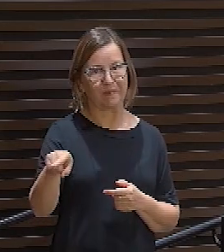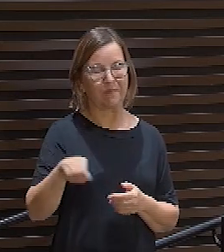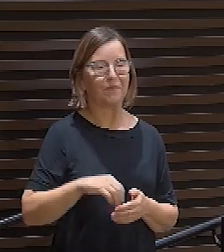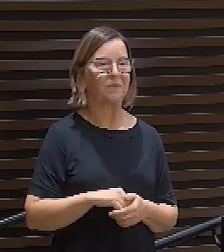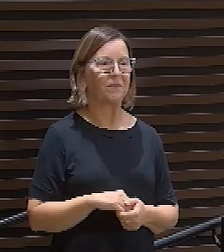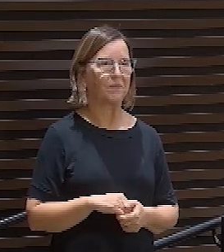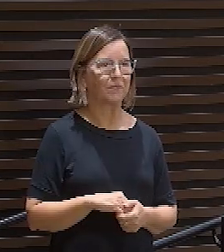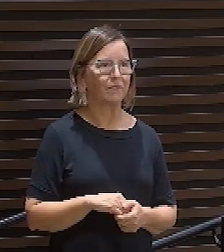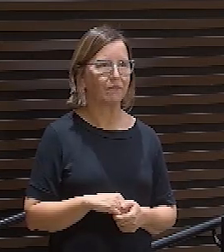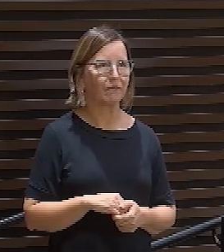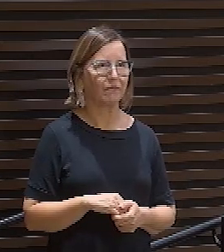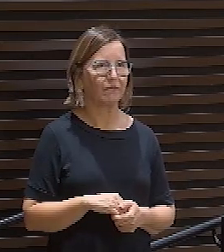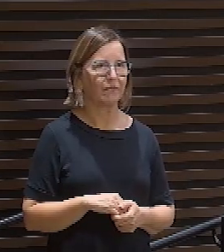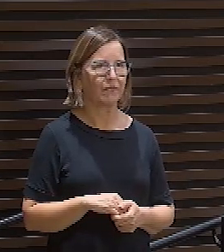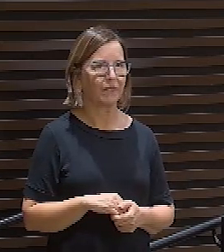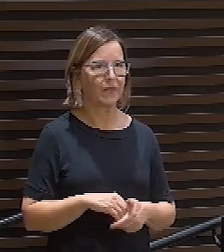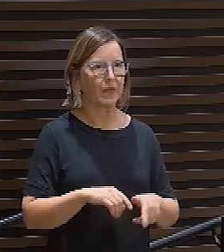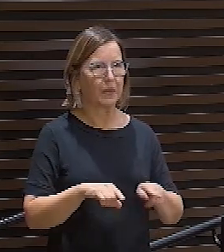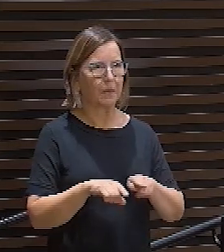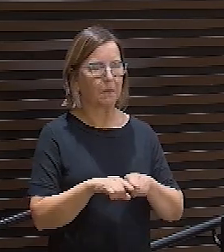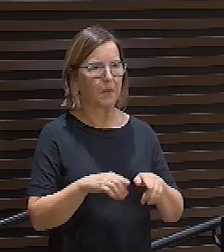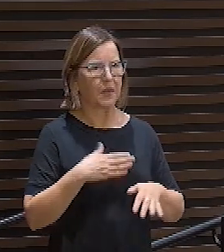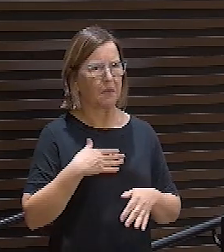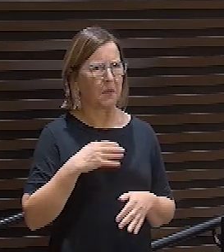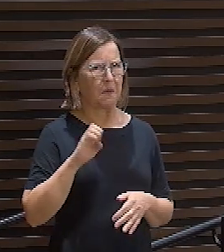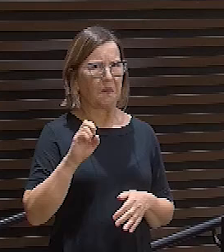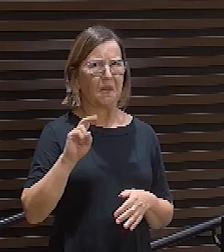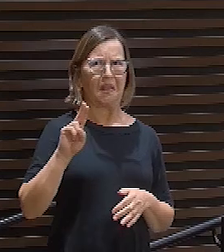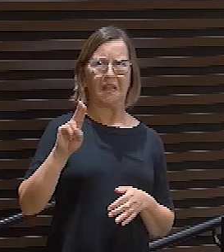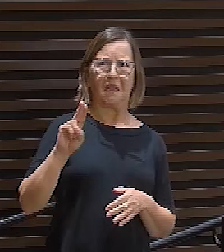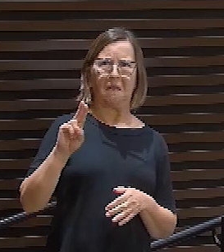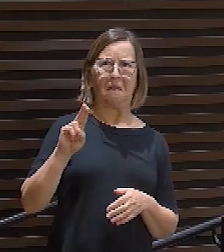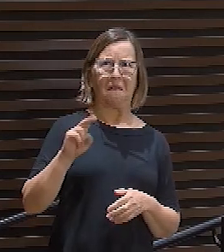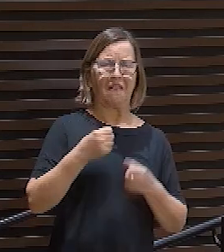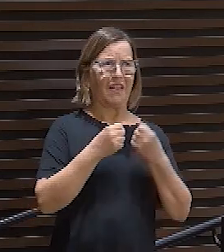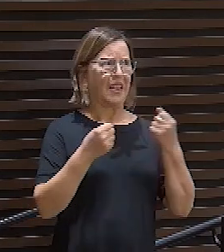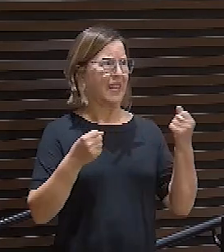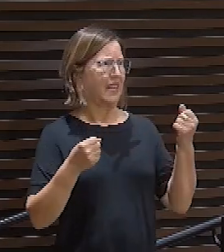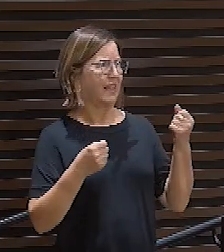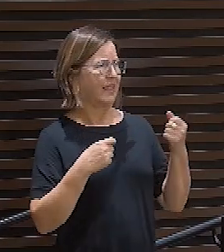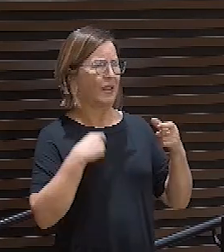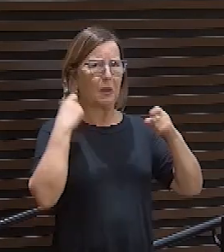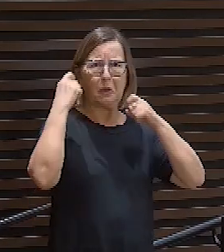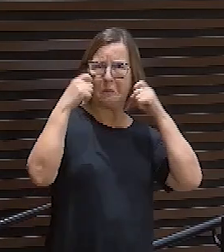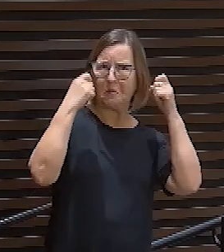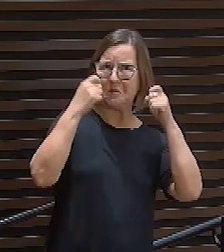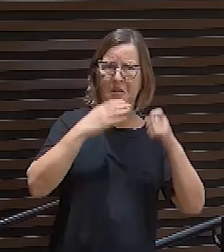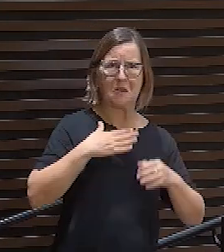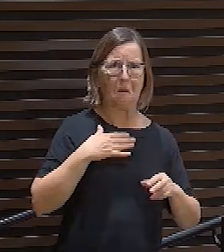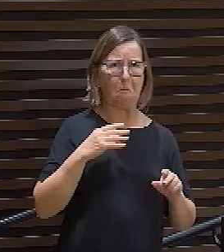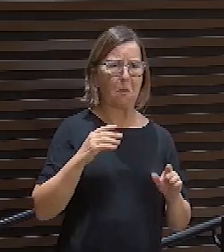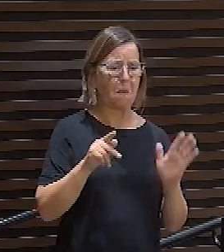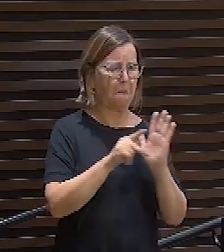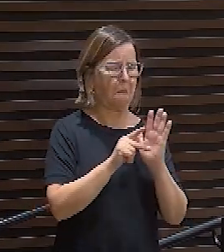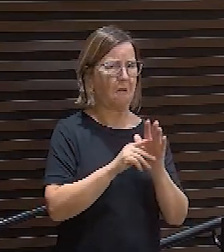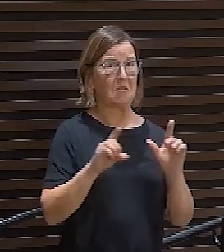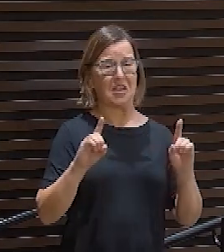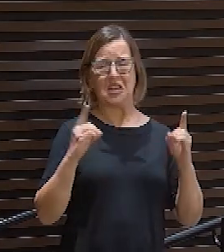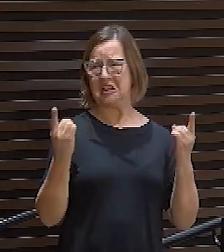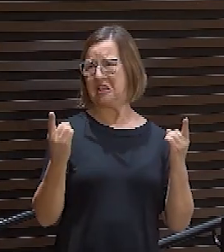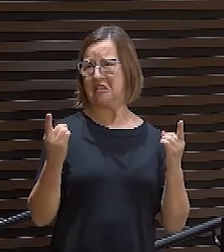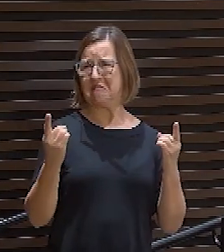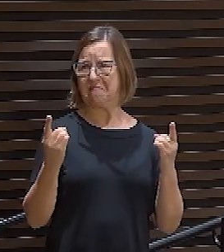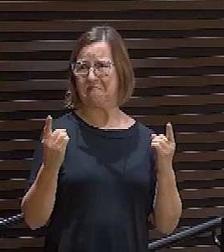Não, o meu eu é muito grande. Eu estou muito preocupado em ser atendido. Os meus direitos, eles valem muito mais do